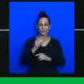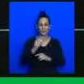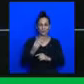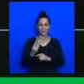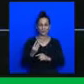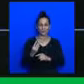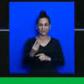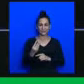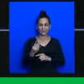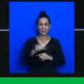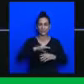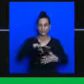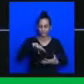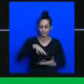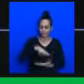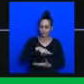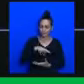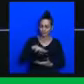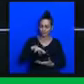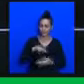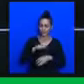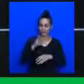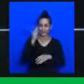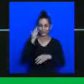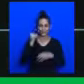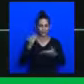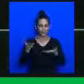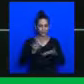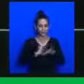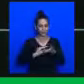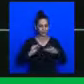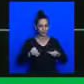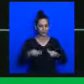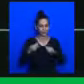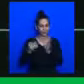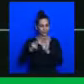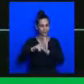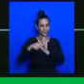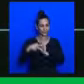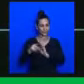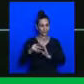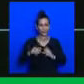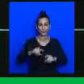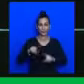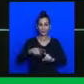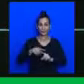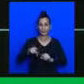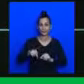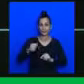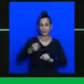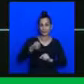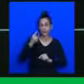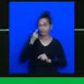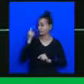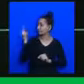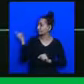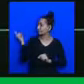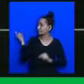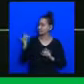03. Globo girando, quem sabe esse prêmio sai para você. Mais uma bola sorteada,